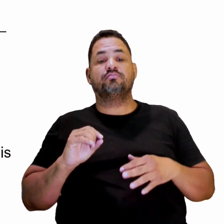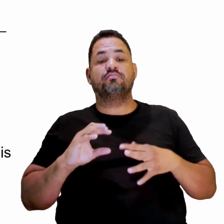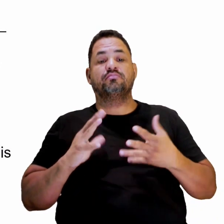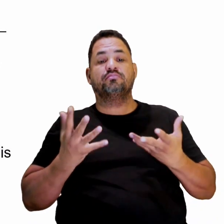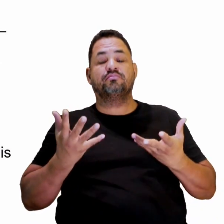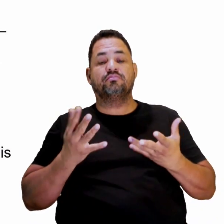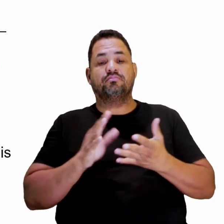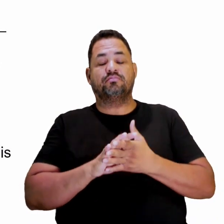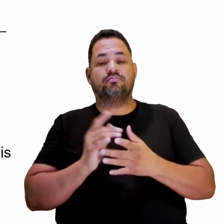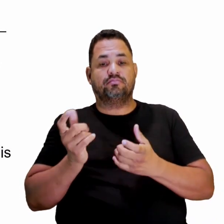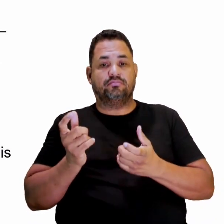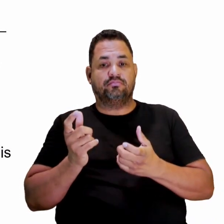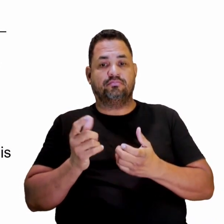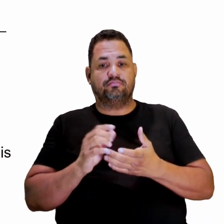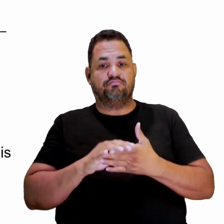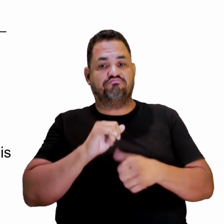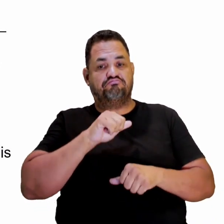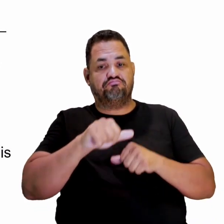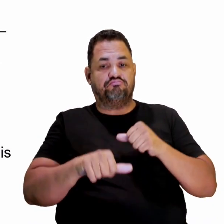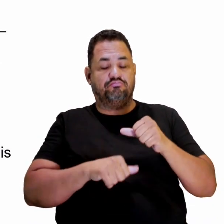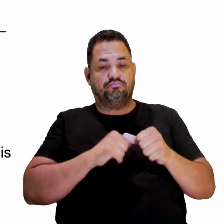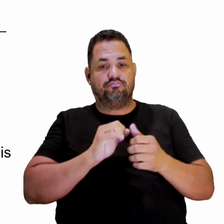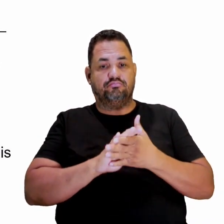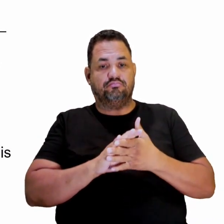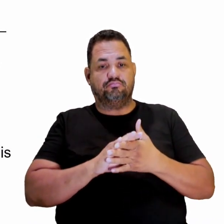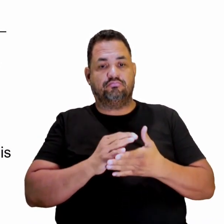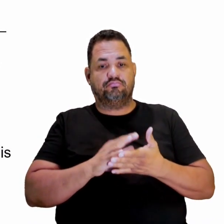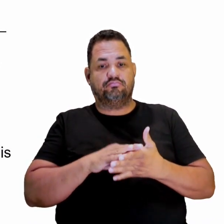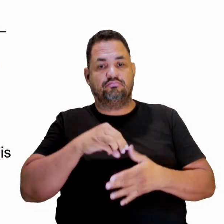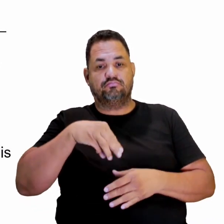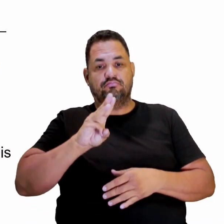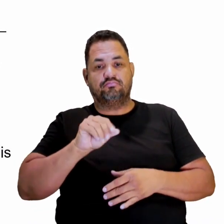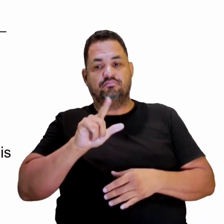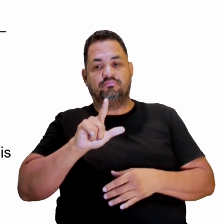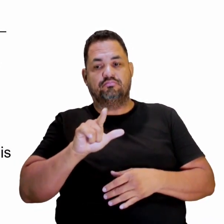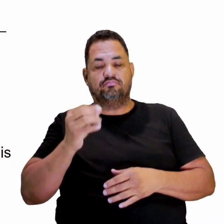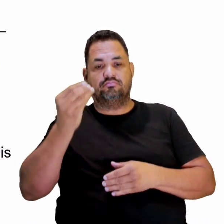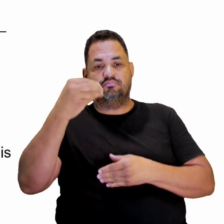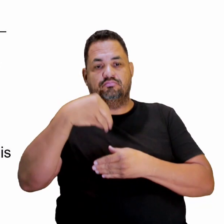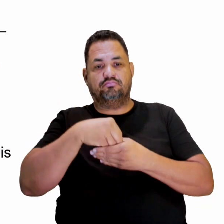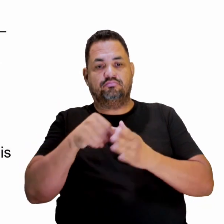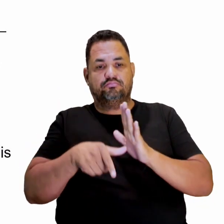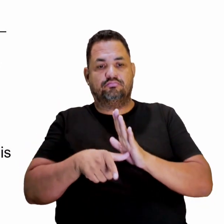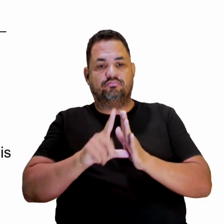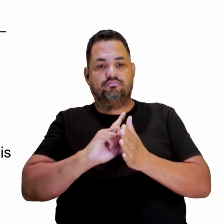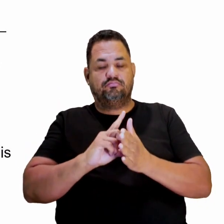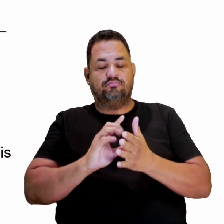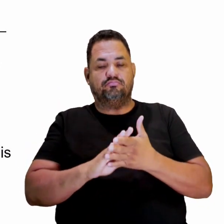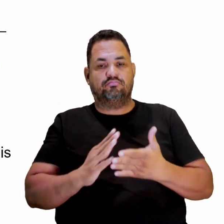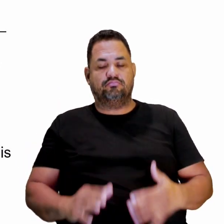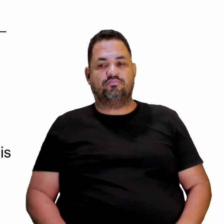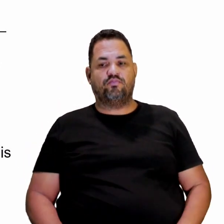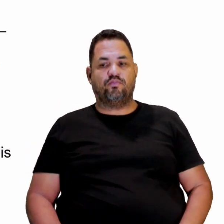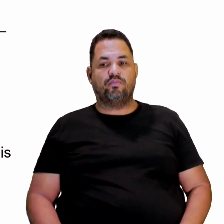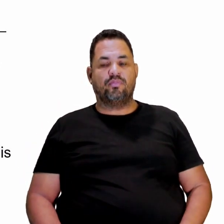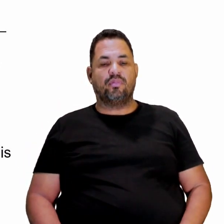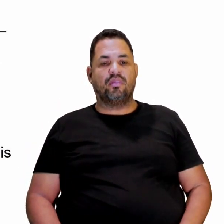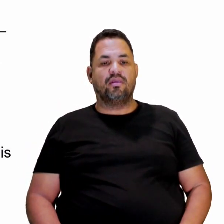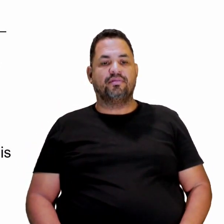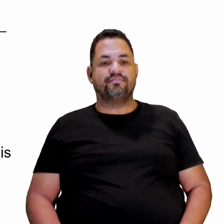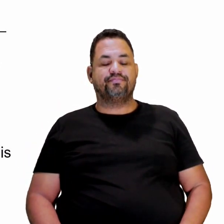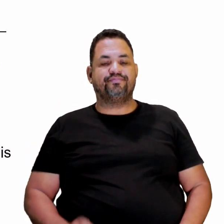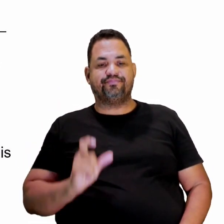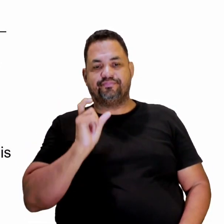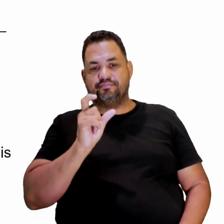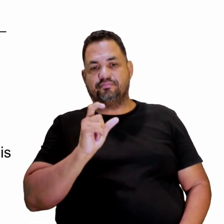tudo aqui vai vir, sem você alterar nada. Você tem que colocar o will bem aqui, antes justamente